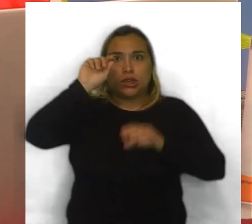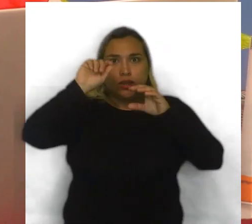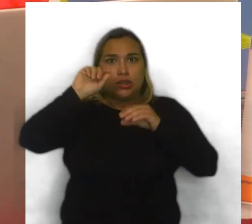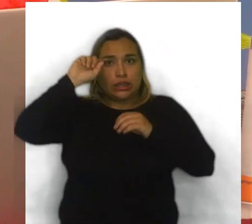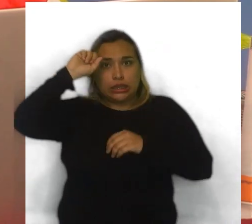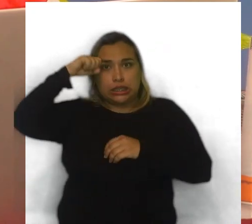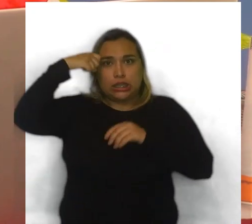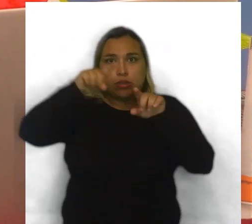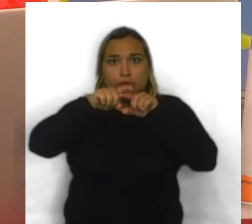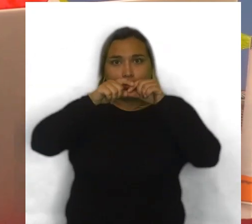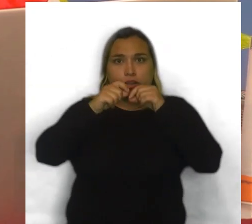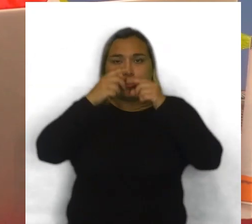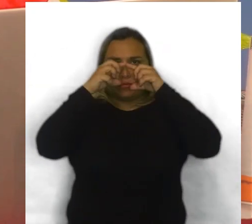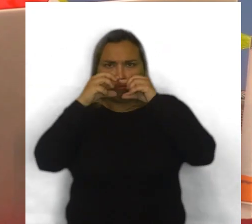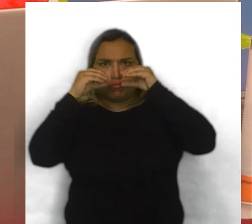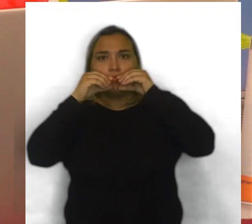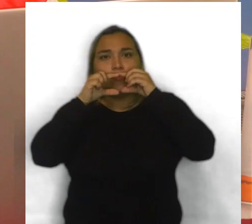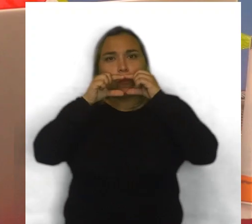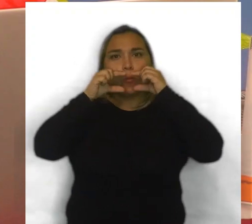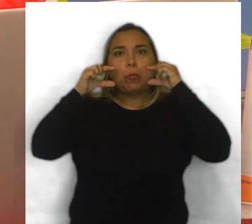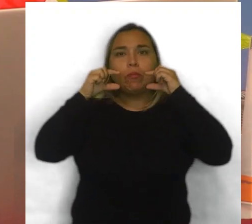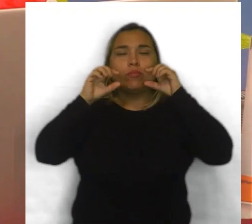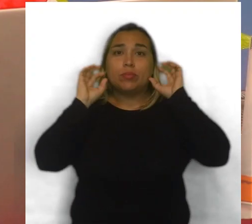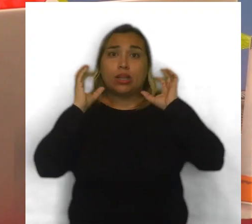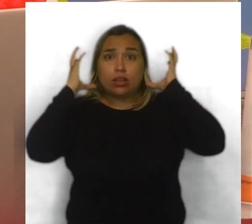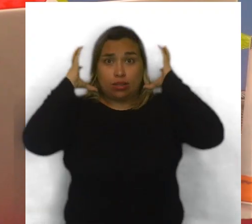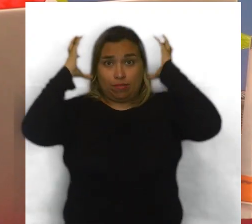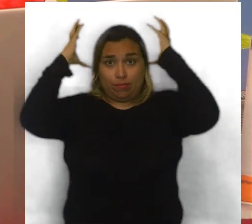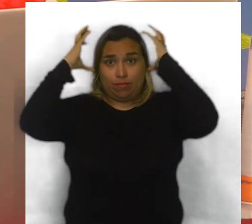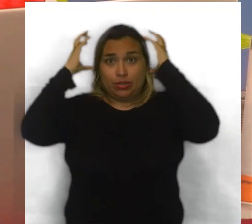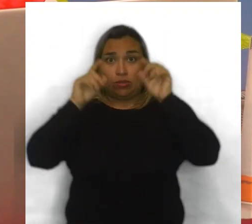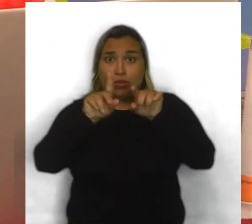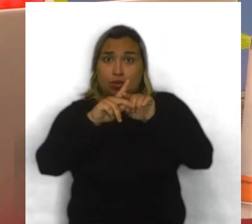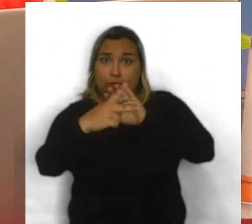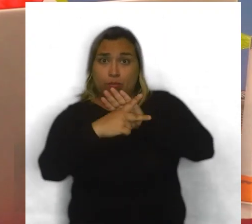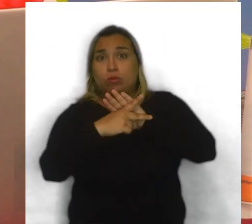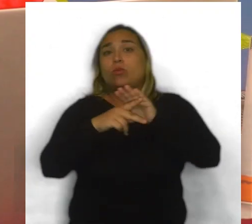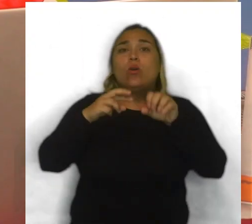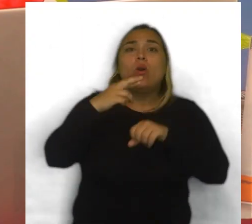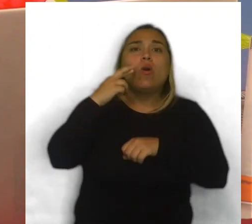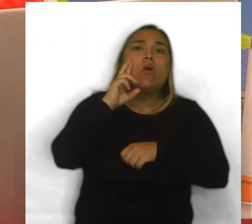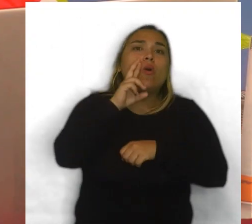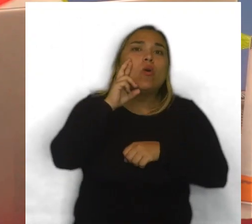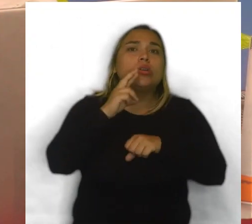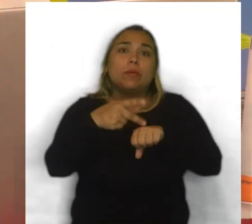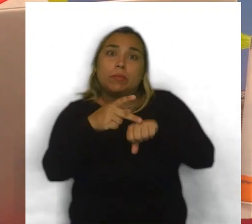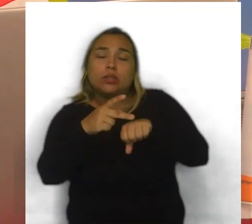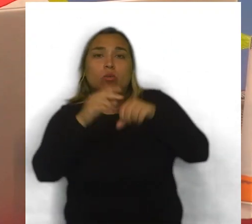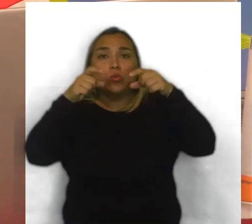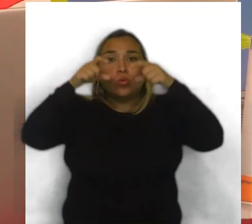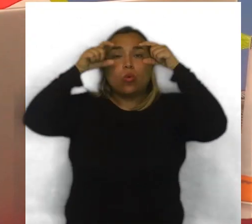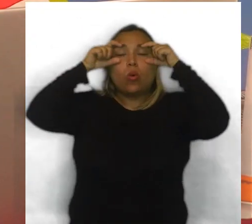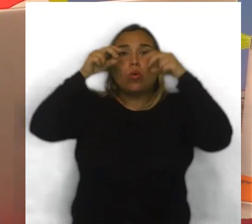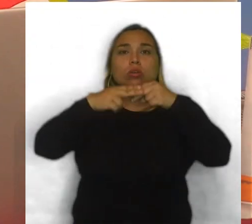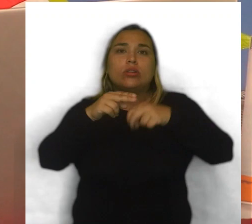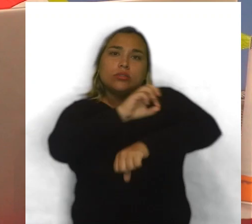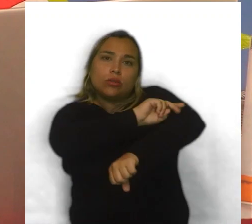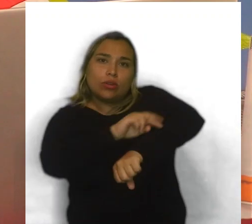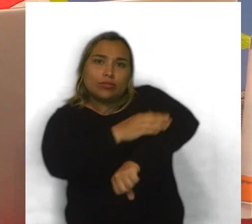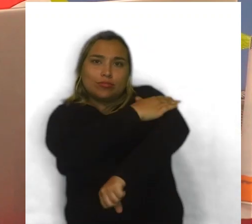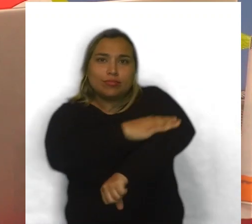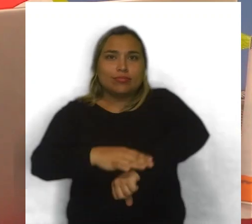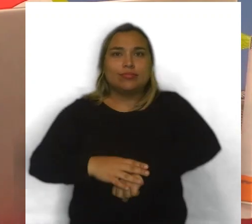nariz largo e lábios grossos, tenho cabelo preto com luzes cor-de-rosa, uso óculos e também tenho algumas tatuagens pelos